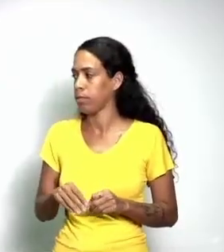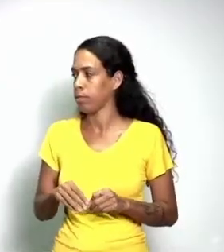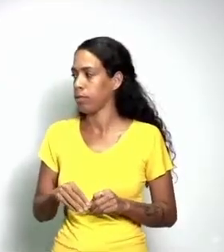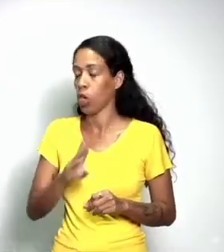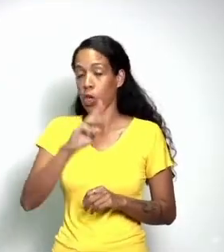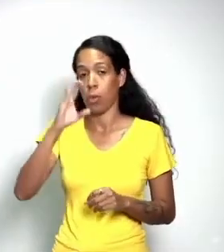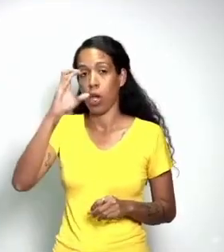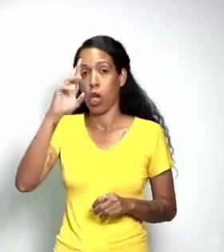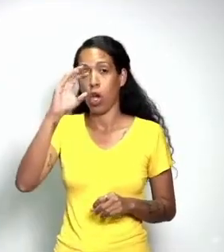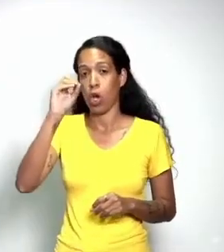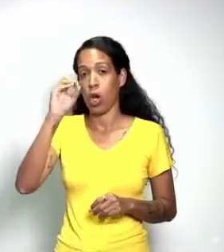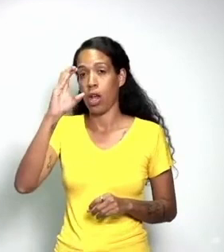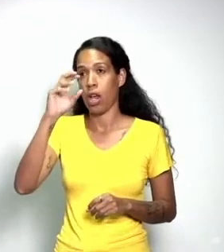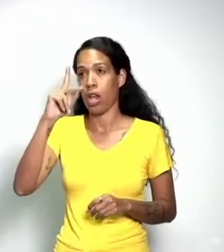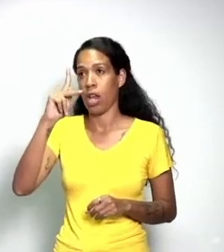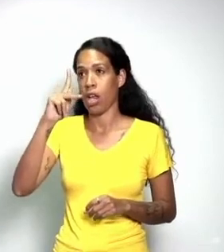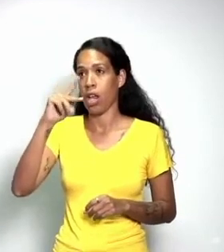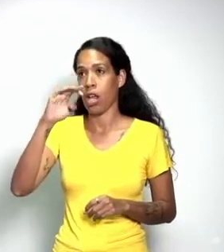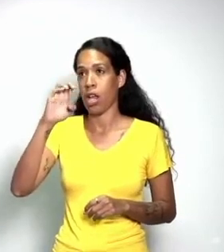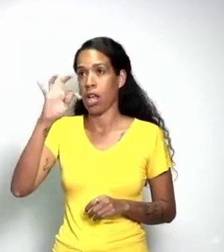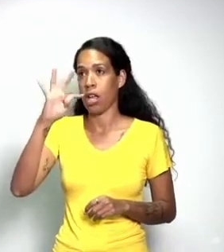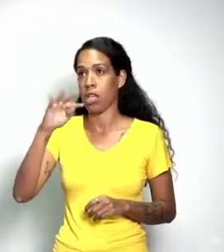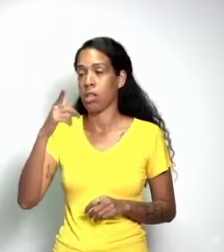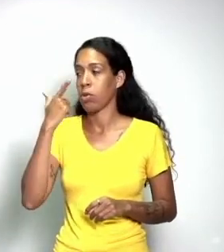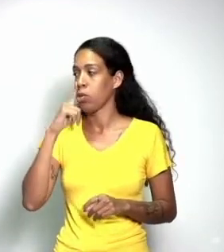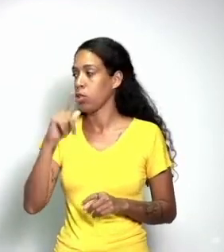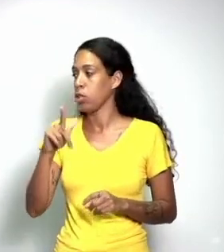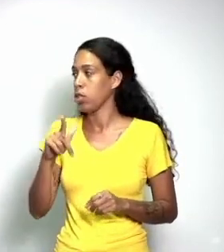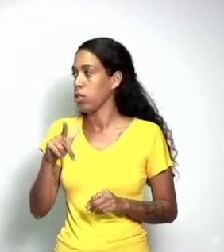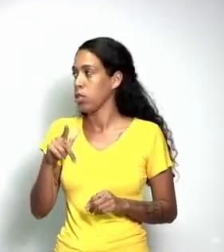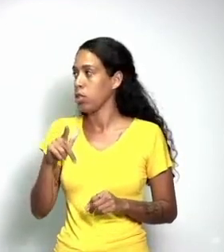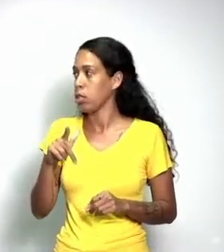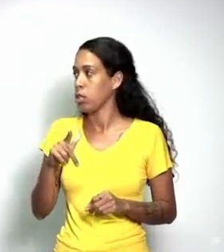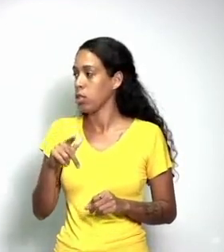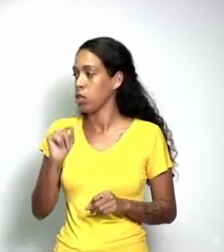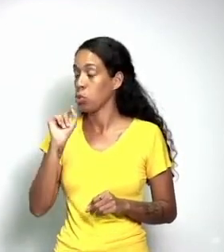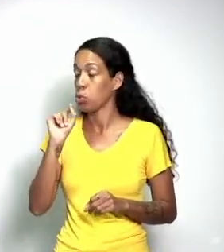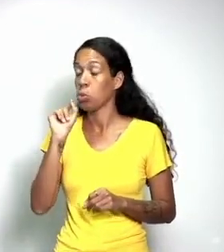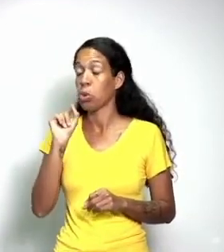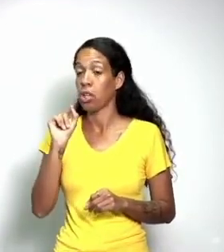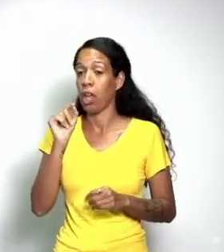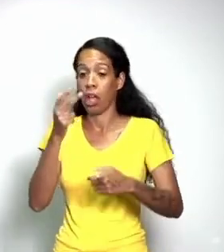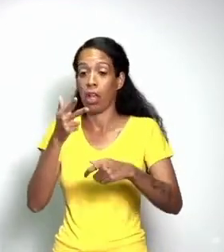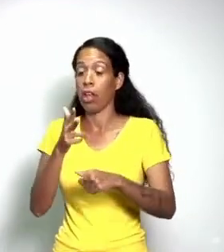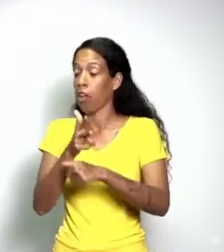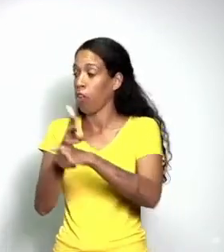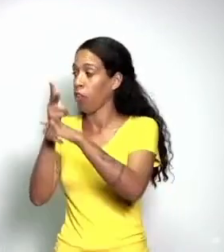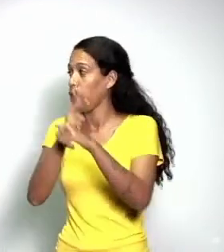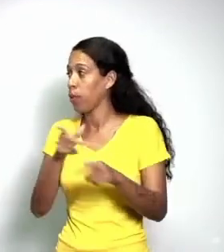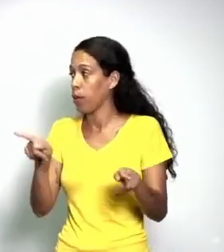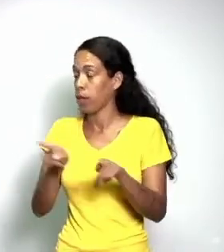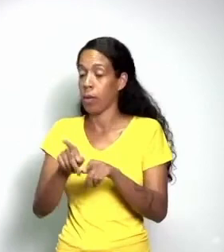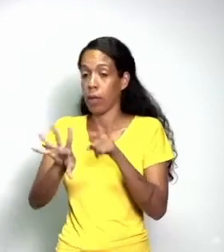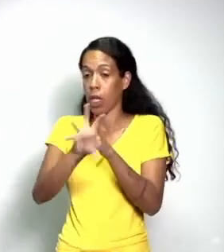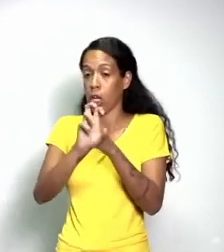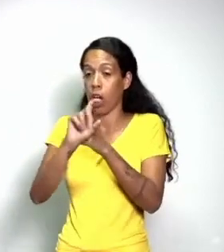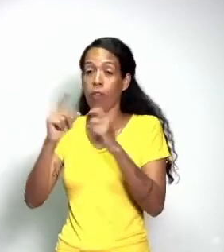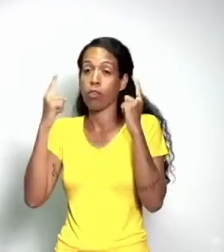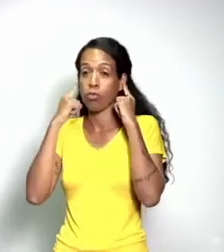A claquete fundamental para garantir o sync do que está sendo filmado com o que está sendo gravado de